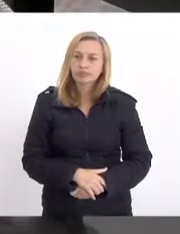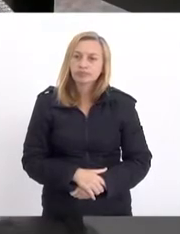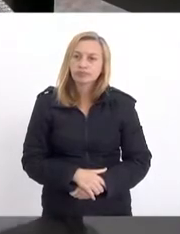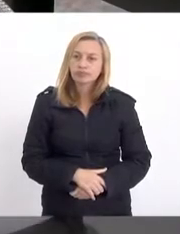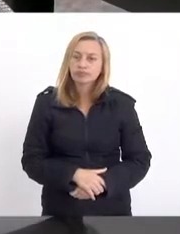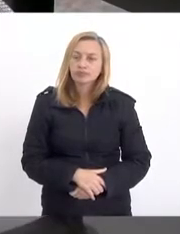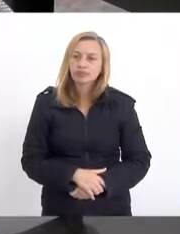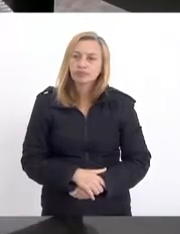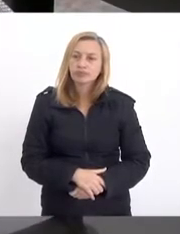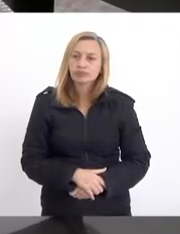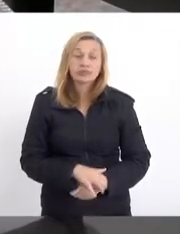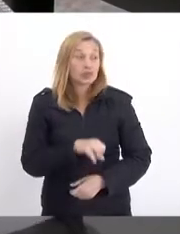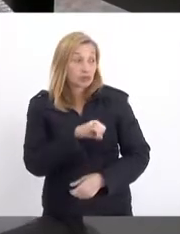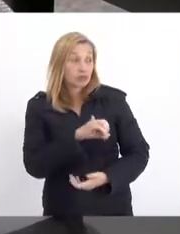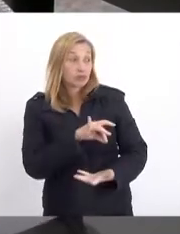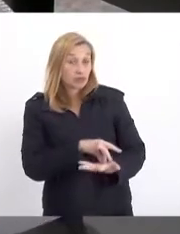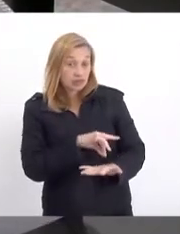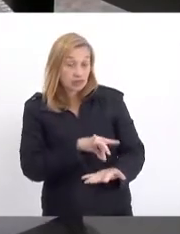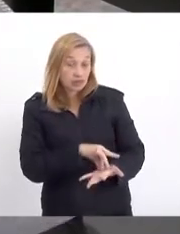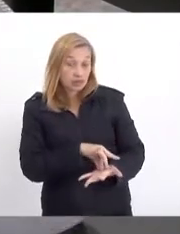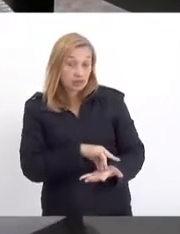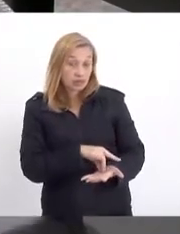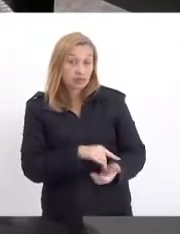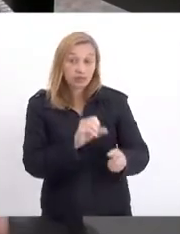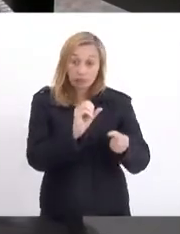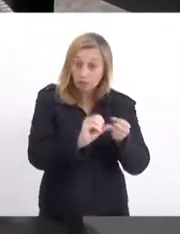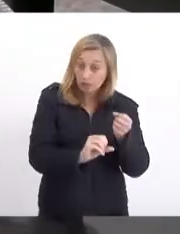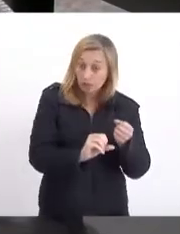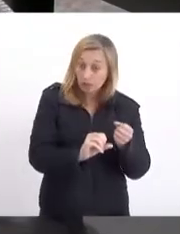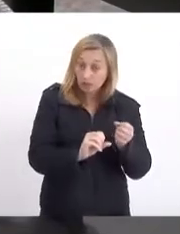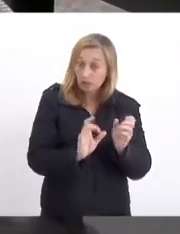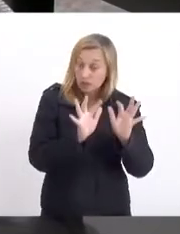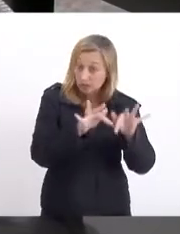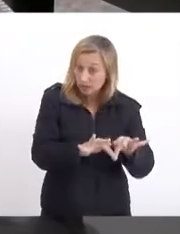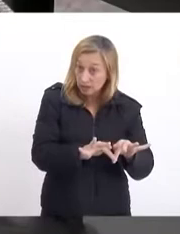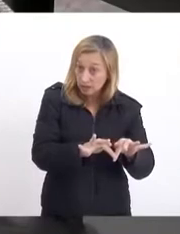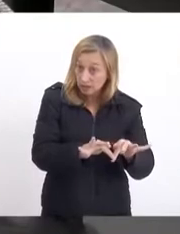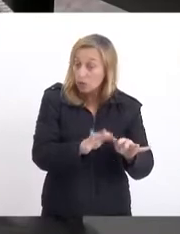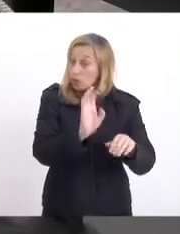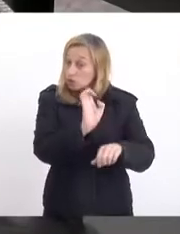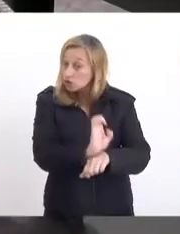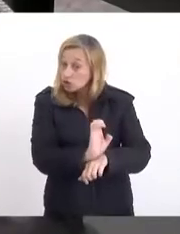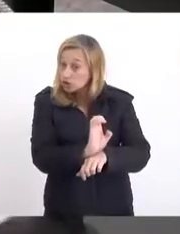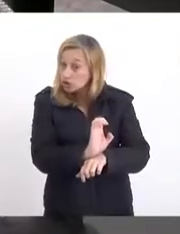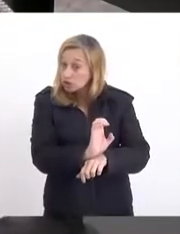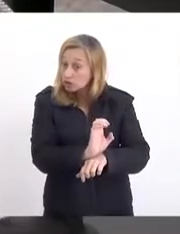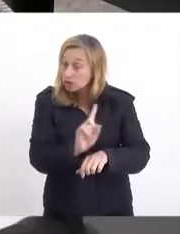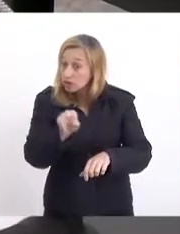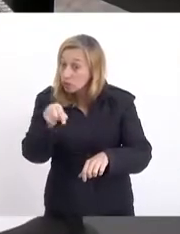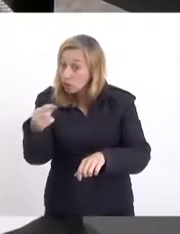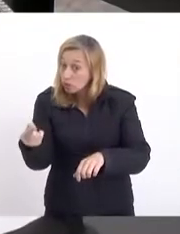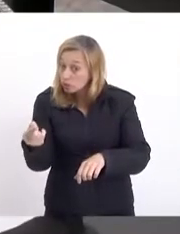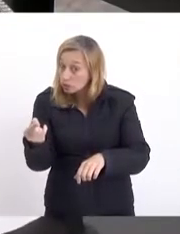realmente for totalmente executado, concluído, o Estado vai ser outro,